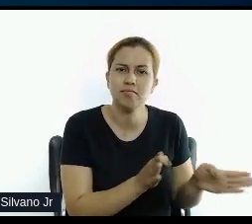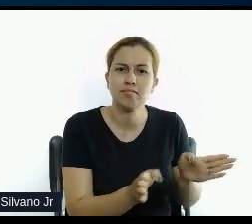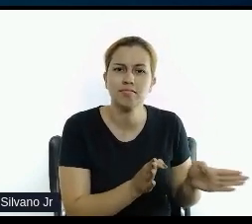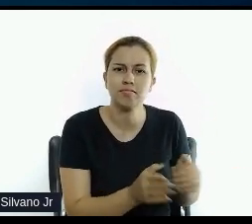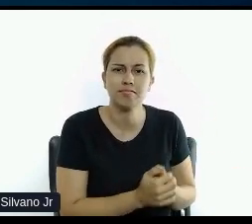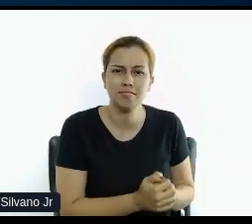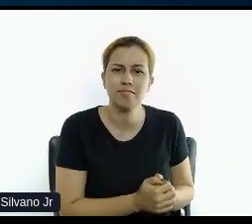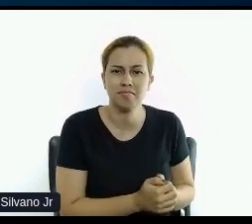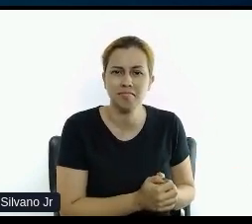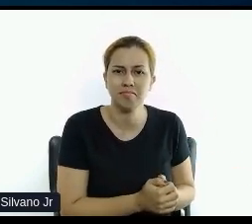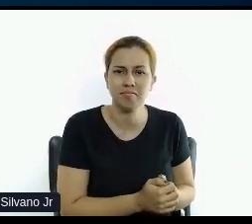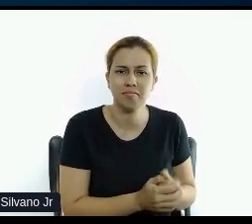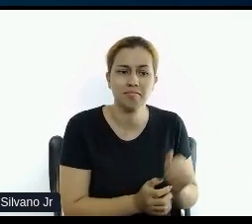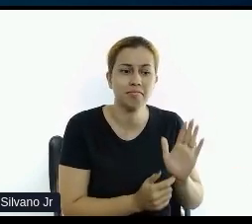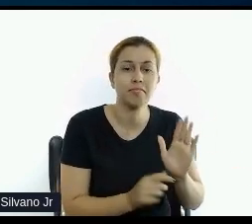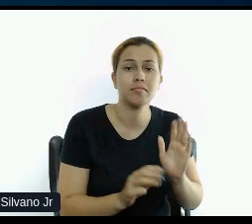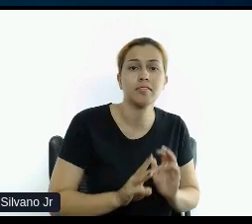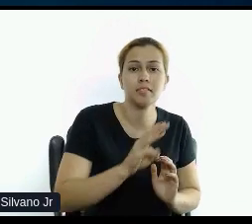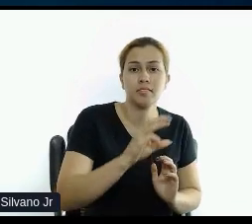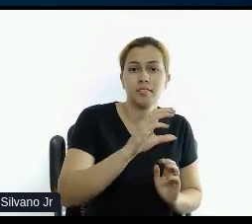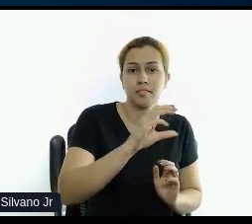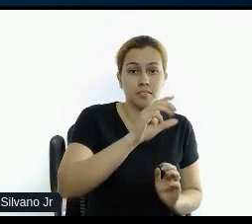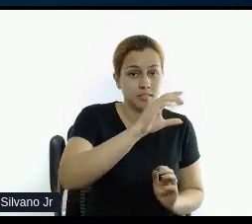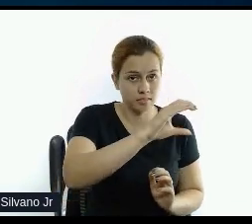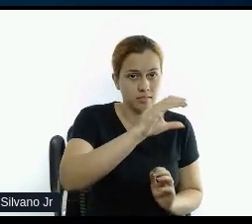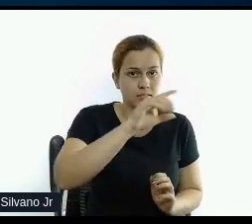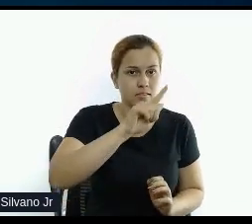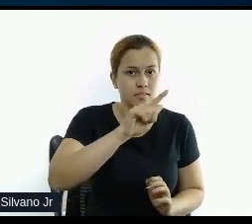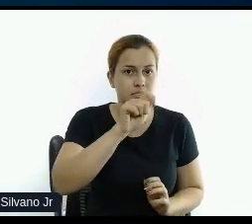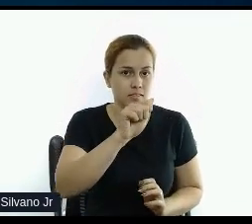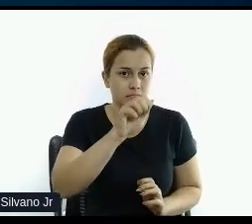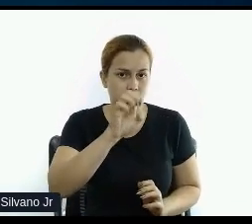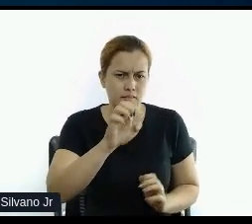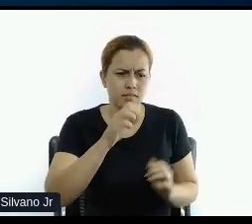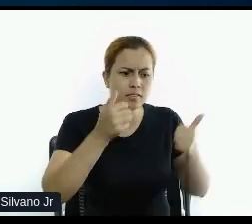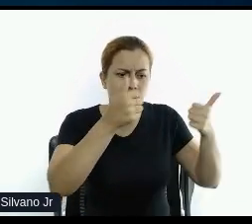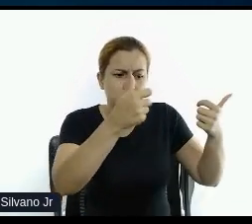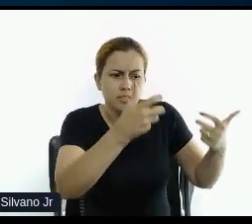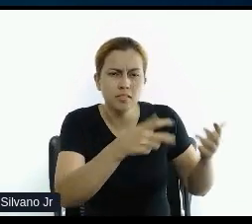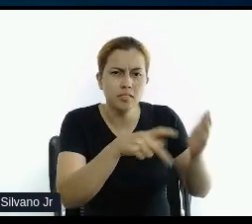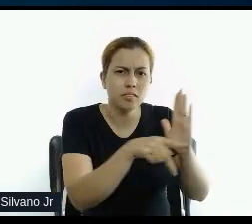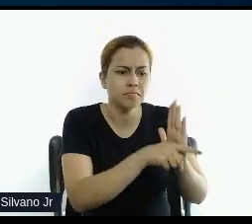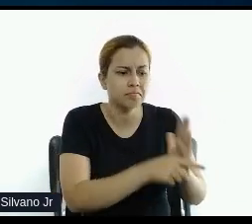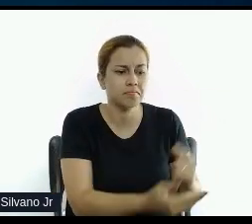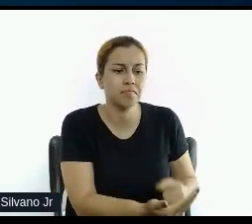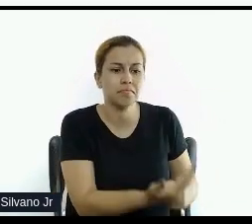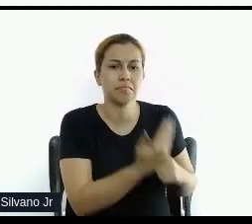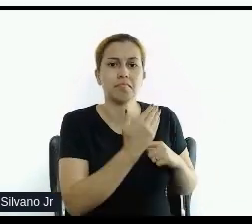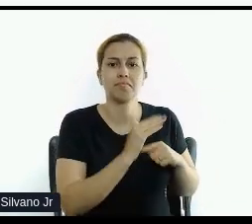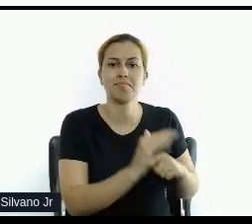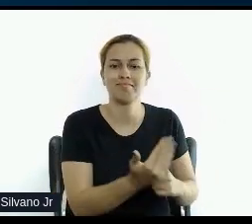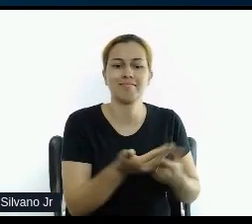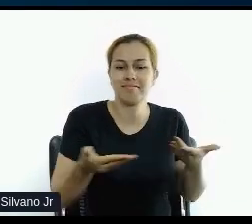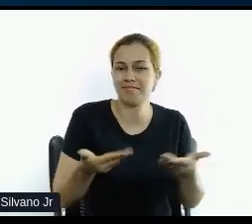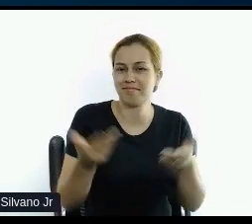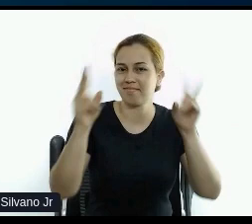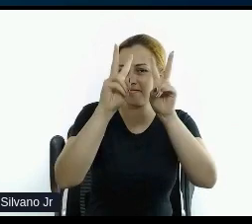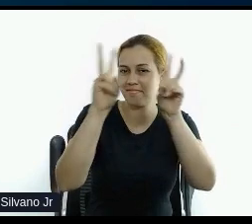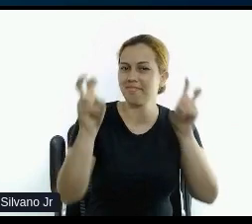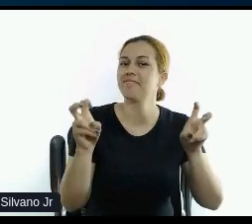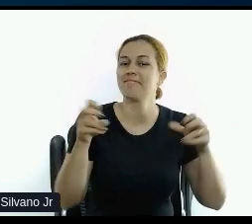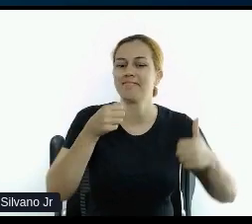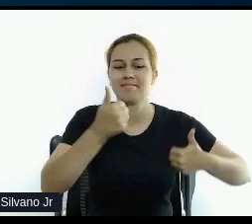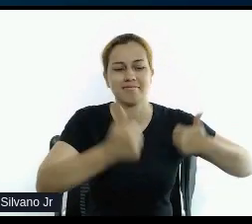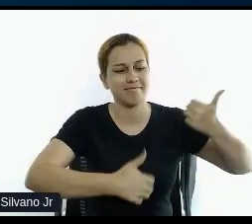WCAG. Então, será que a gente consegue estar utilizando isso a nosso favor? E o nosso papo de hoje aqui, né, vai muito